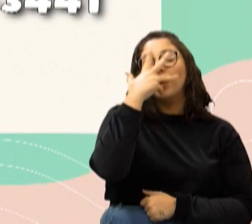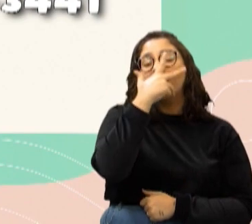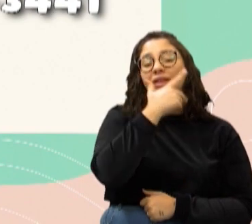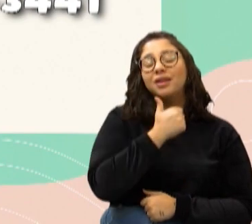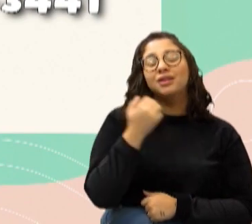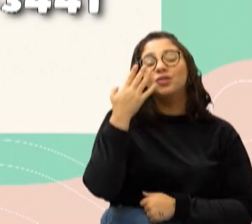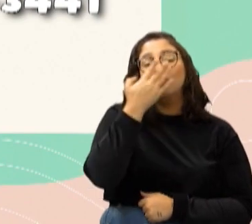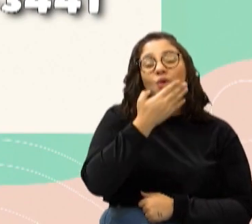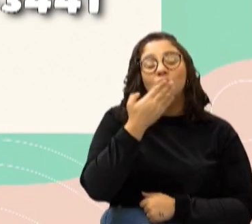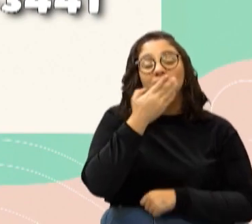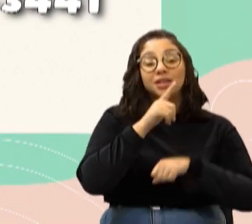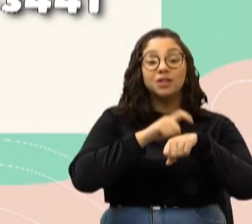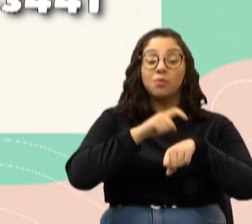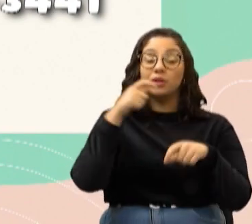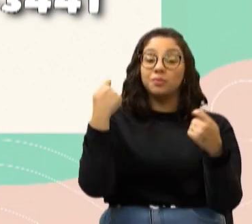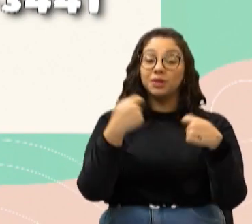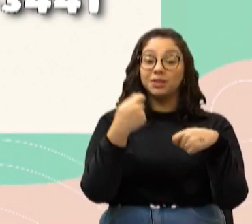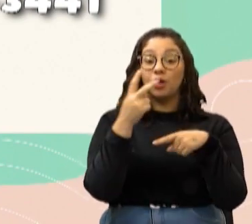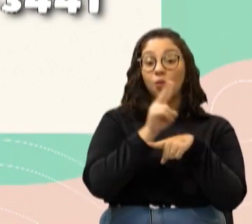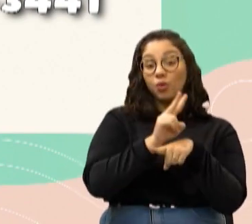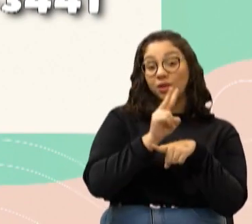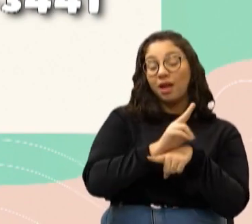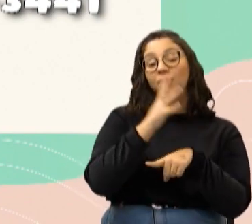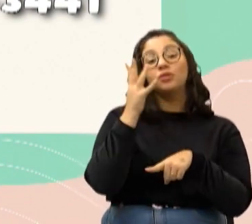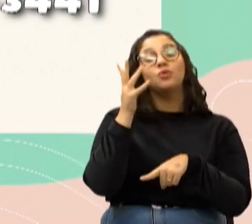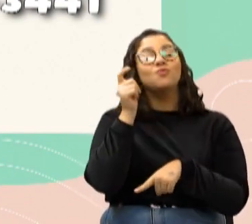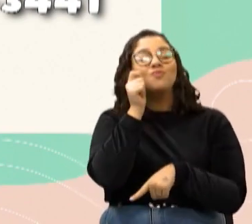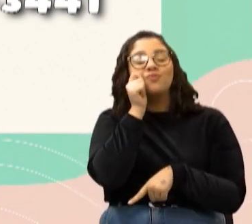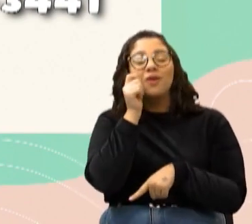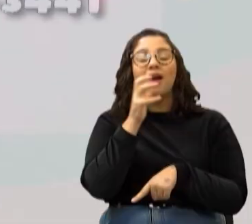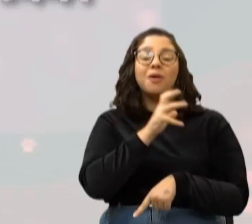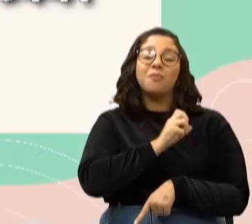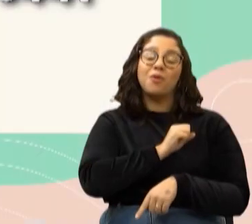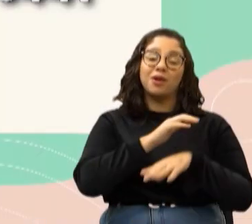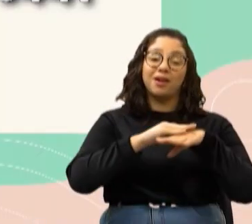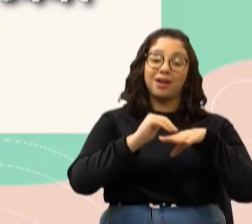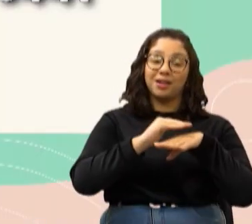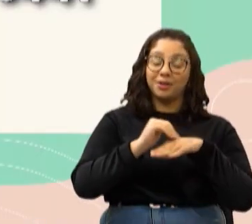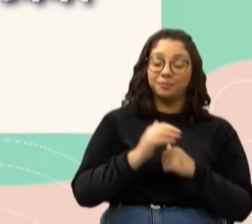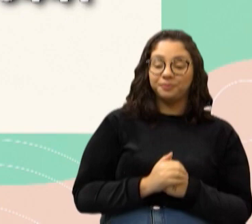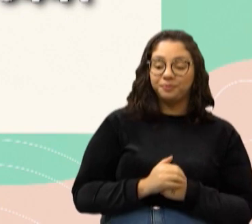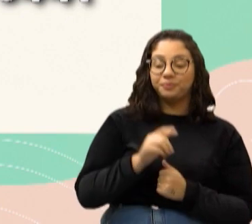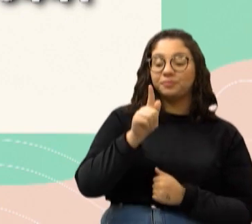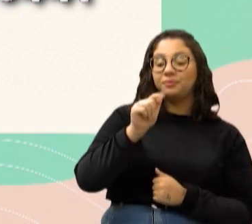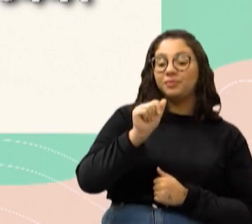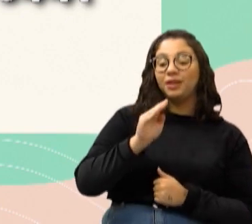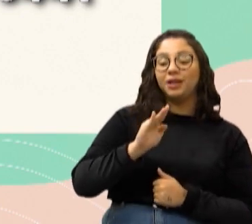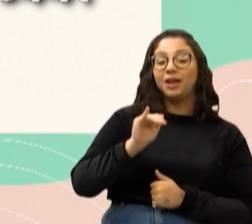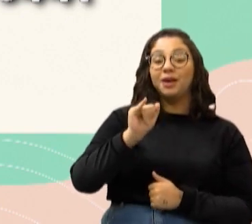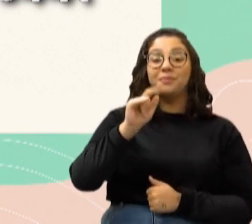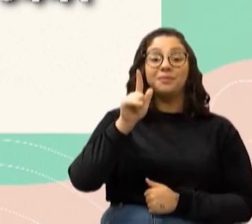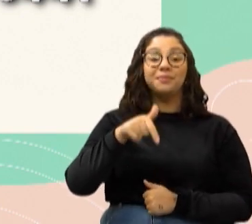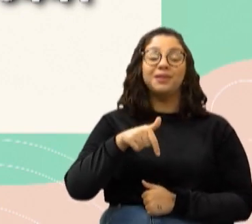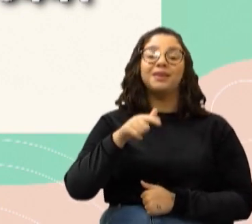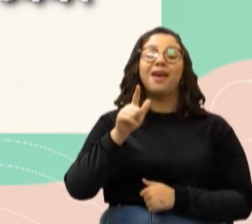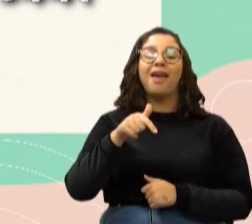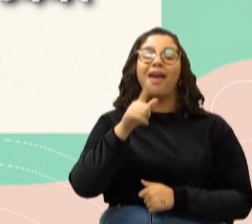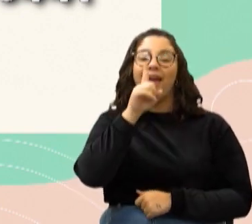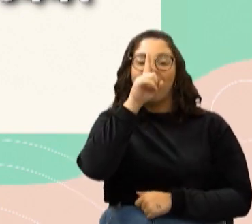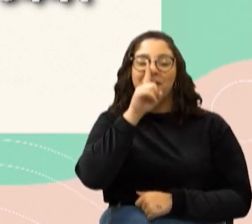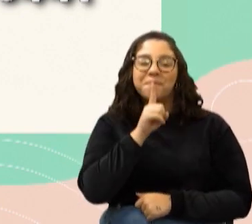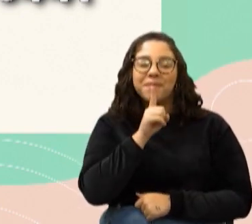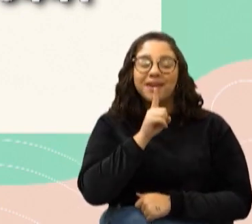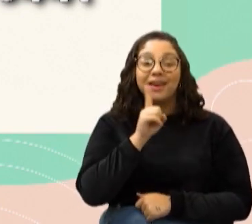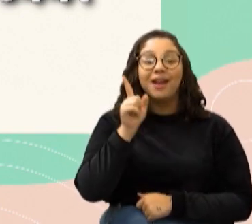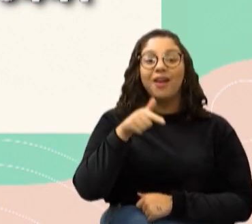linda e dócil que neste momento precisa de cuidados, amor e carinho. Gabi é uma cachorrinha caramelo,